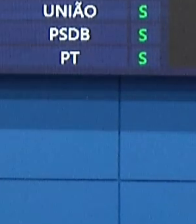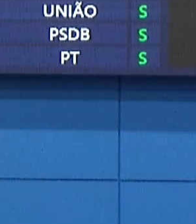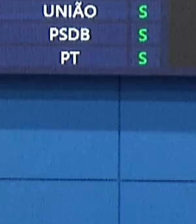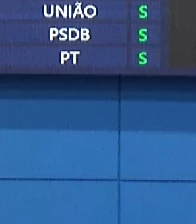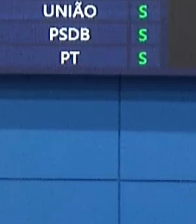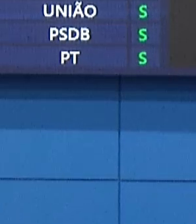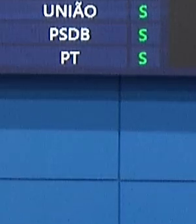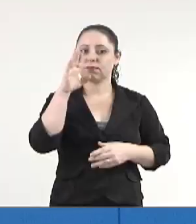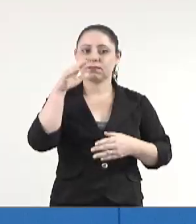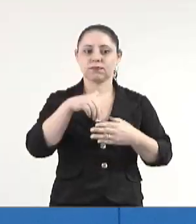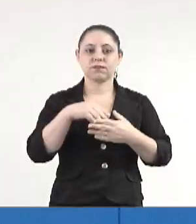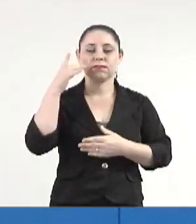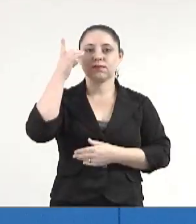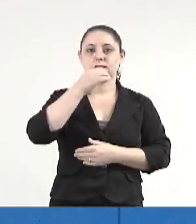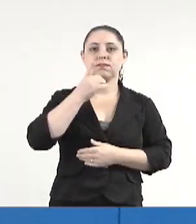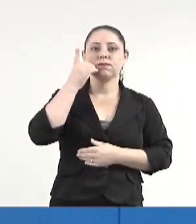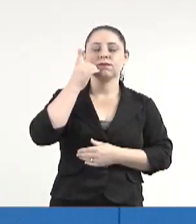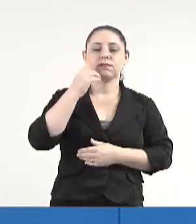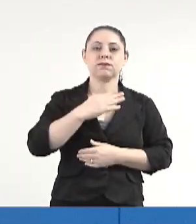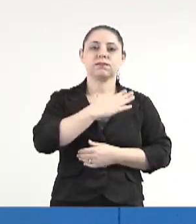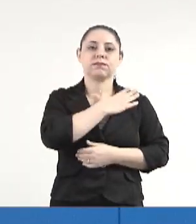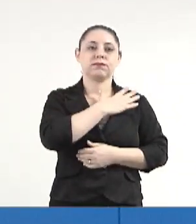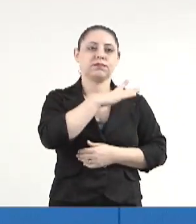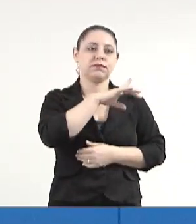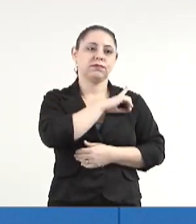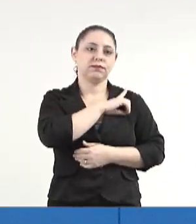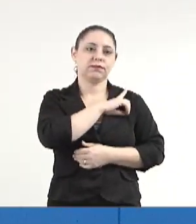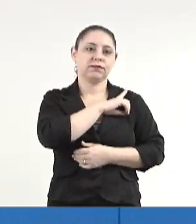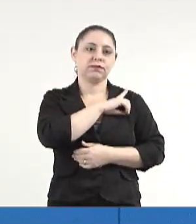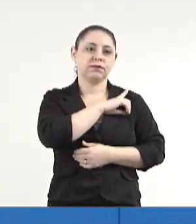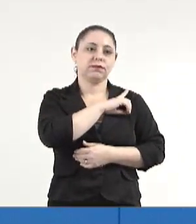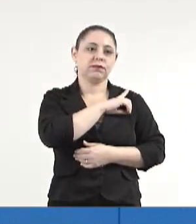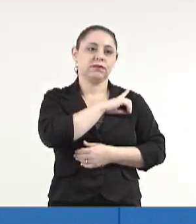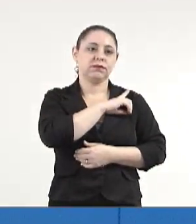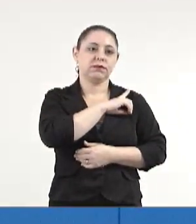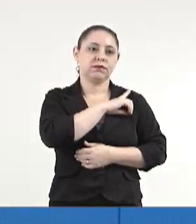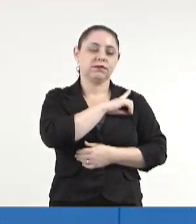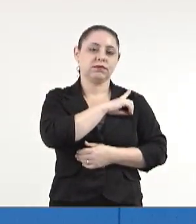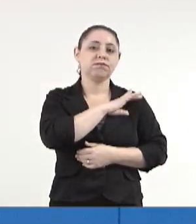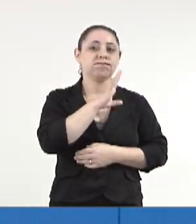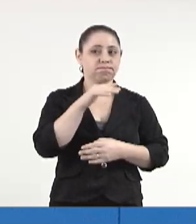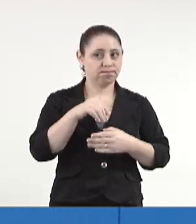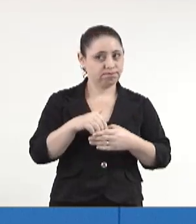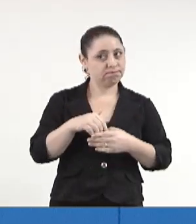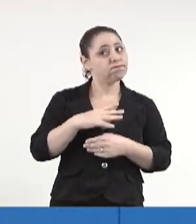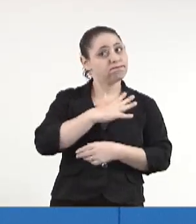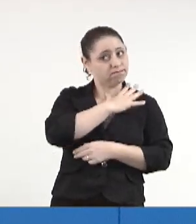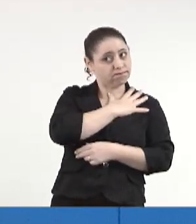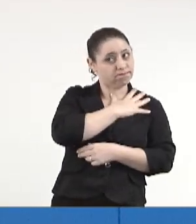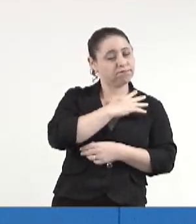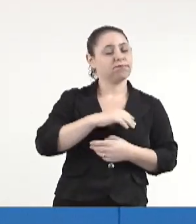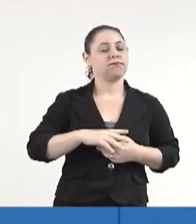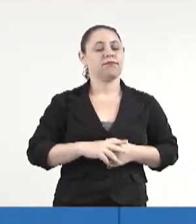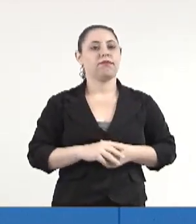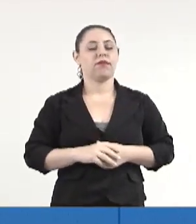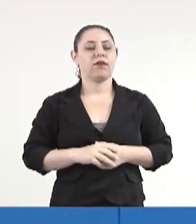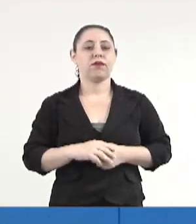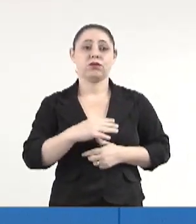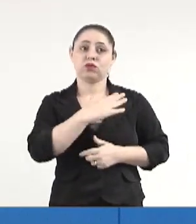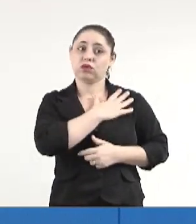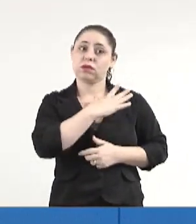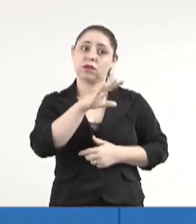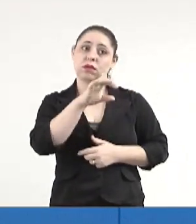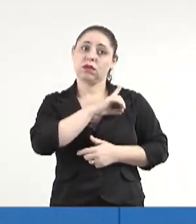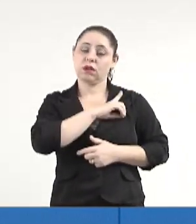Ainda em votação, senhores deputados, deputado Coronel Davi. Vamos votar, deputado. Coronel. Coronel